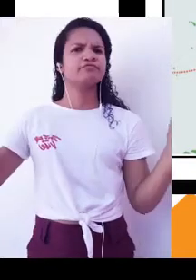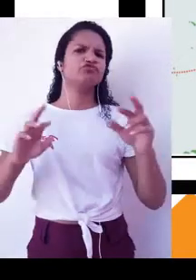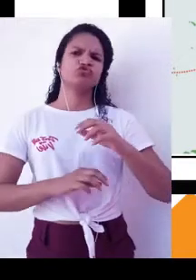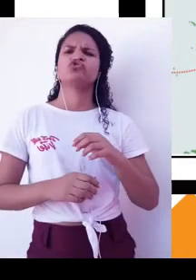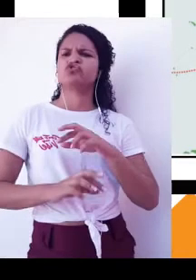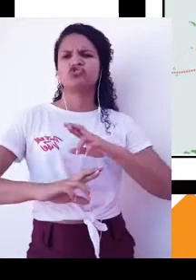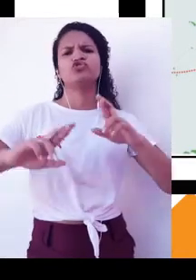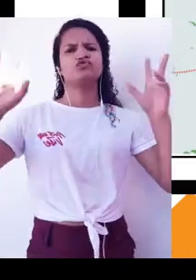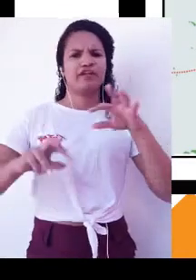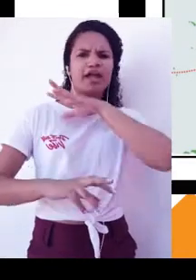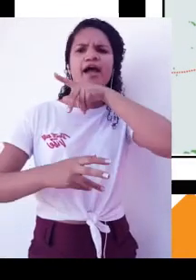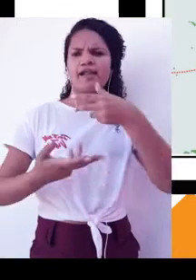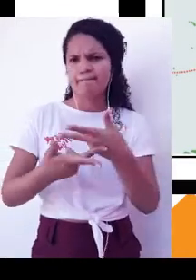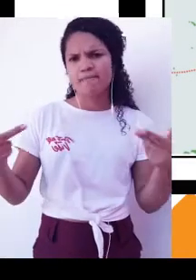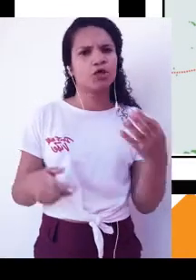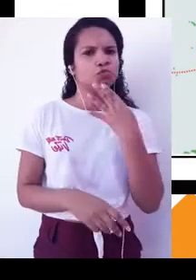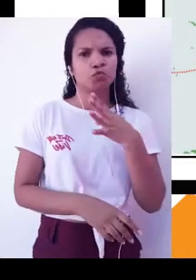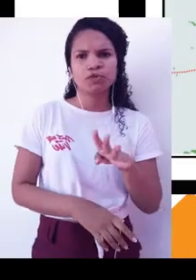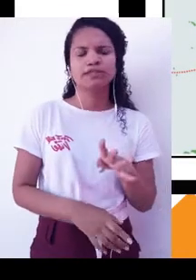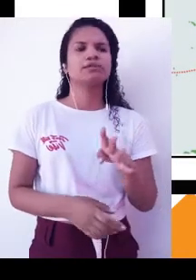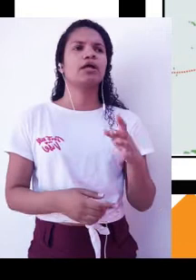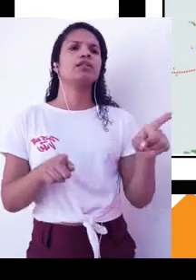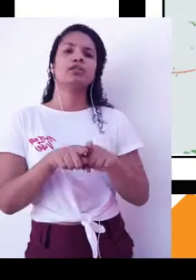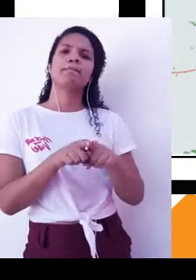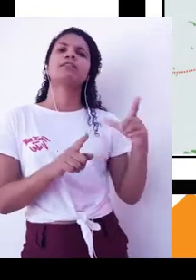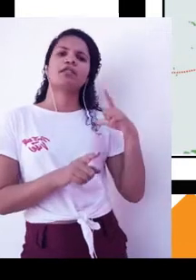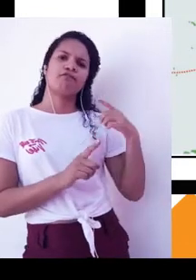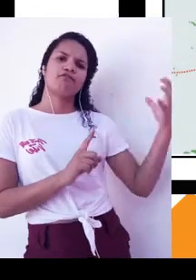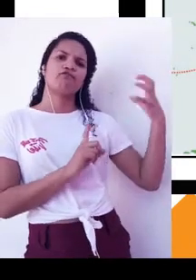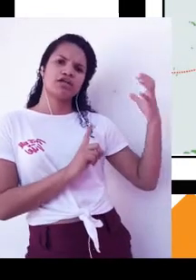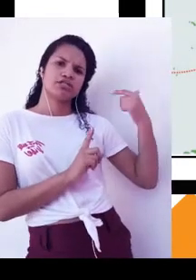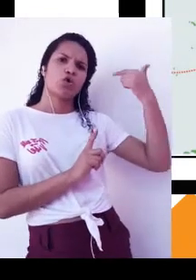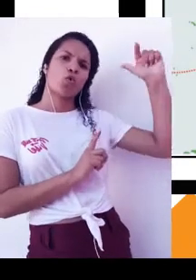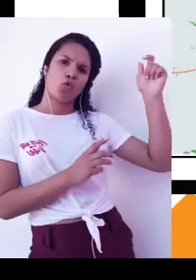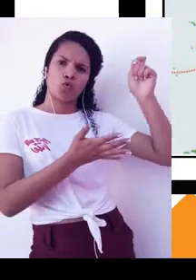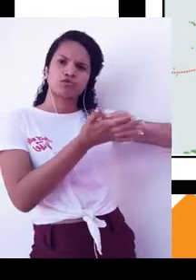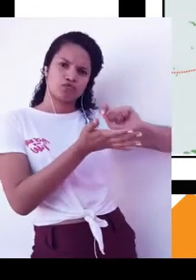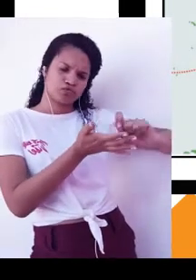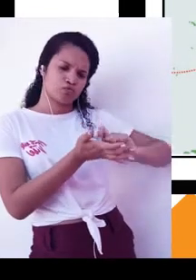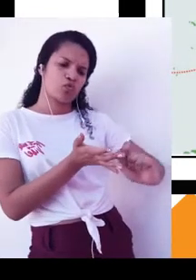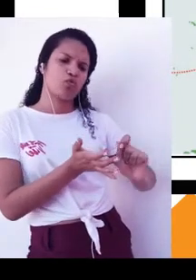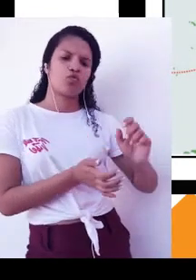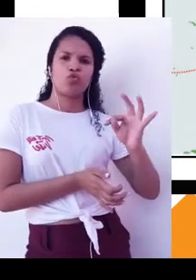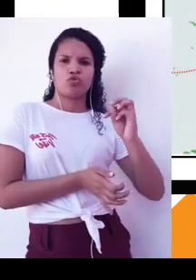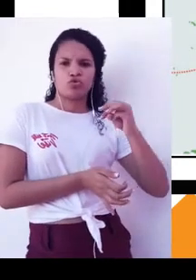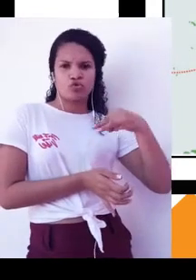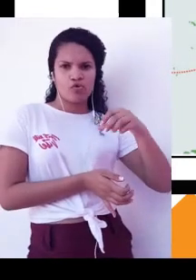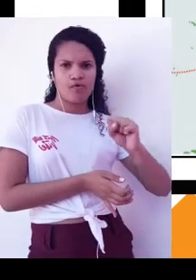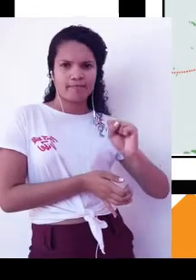Também foi influenciado por outros autores, como o Thomas Malthus. E todas